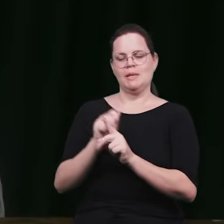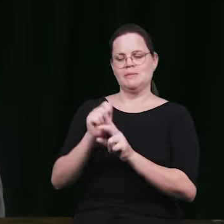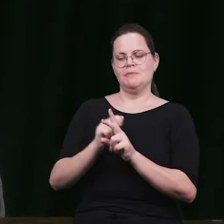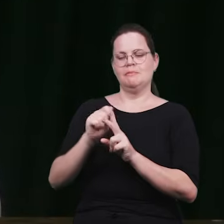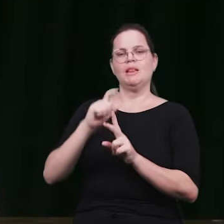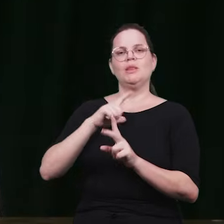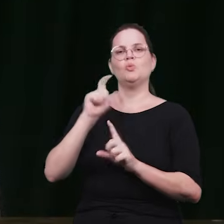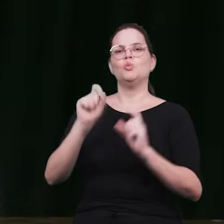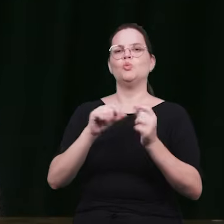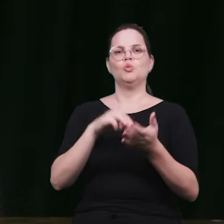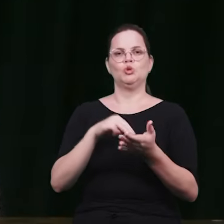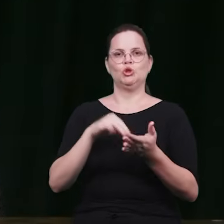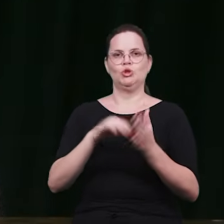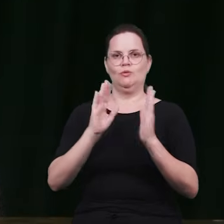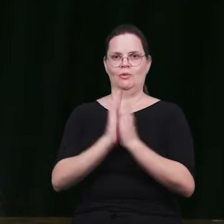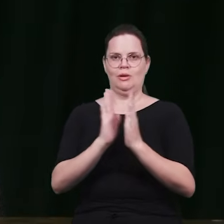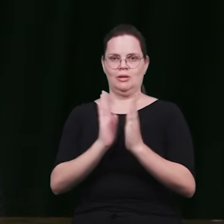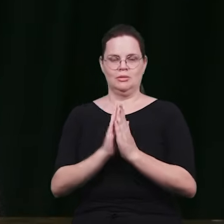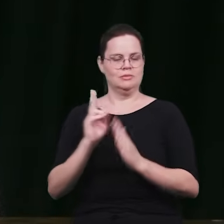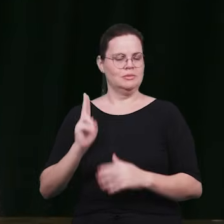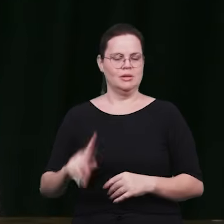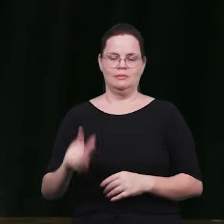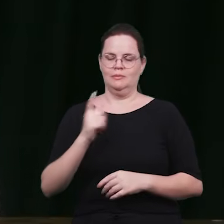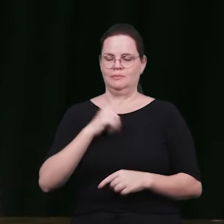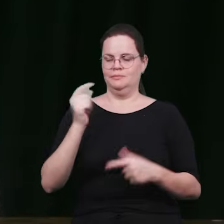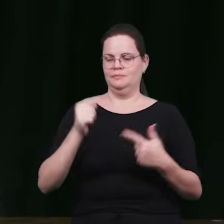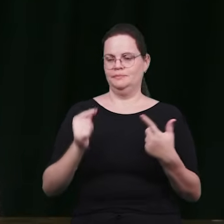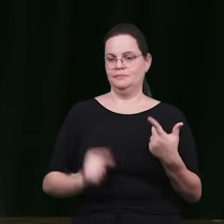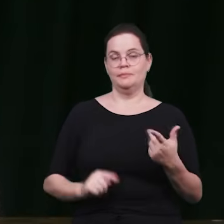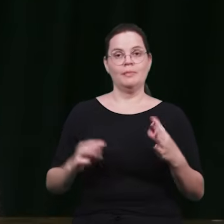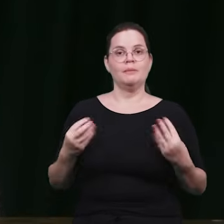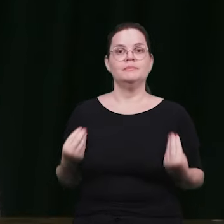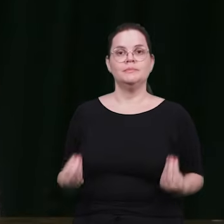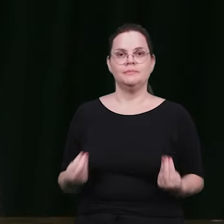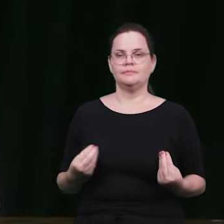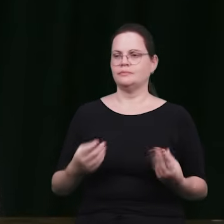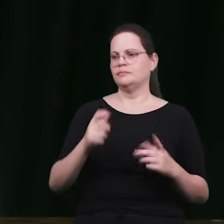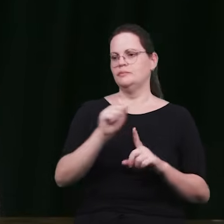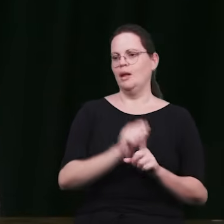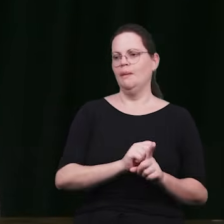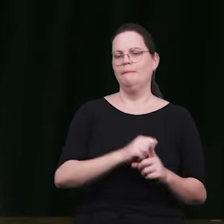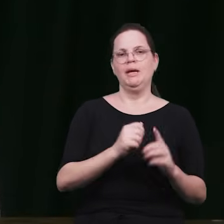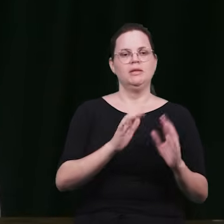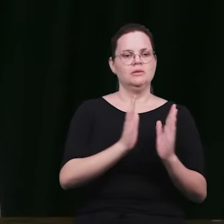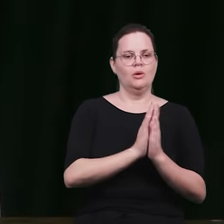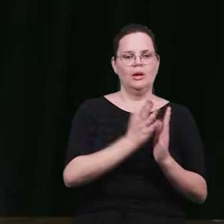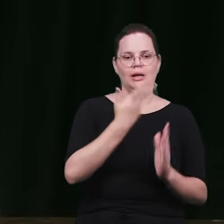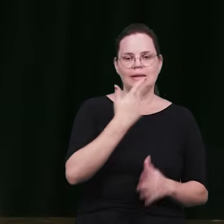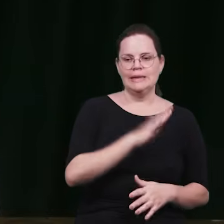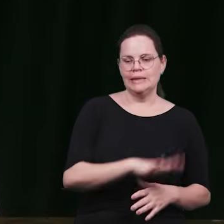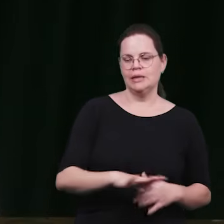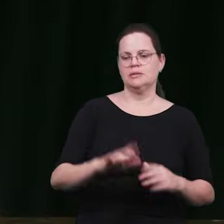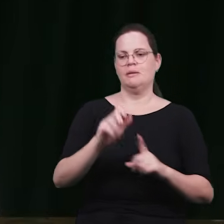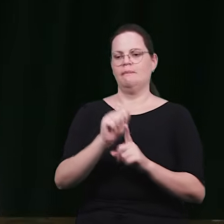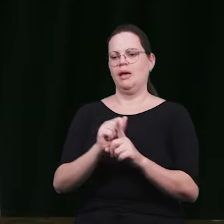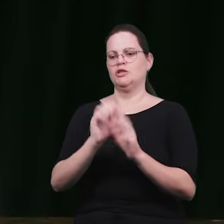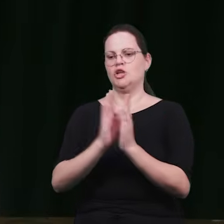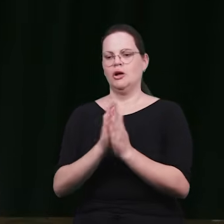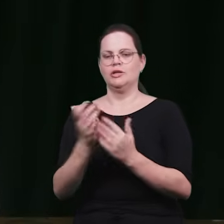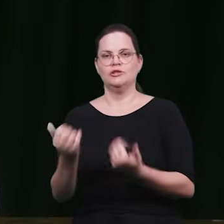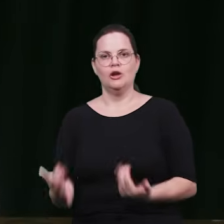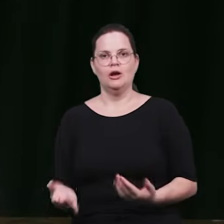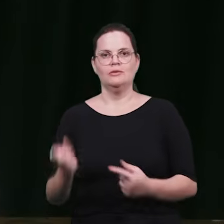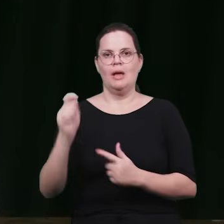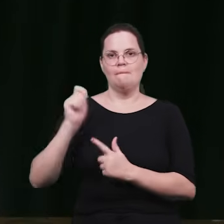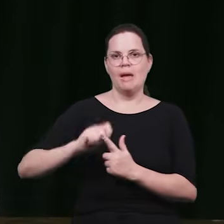isso? Os motivos de oração são todos para o bem da obra. É